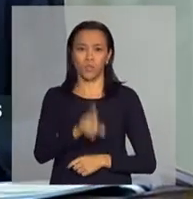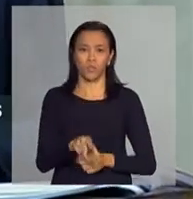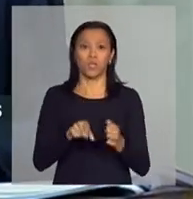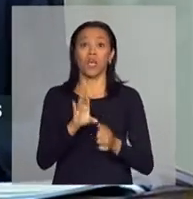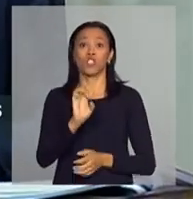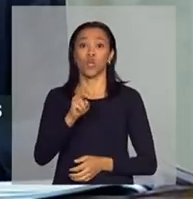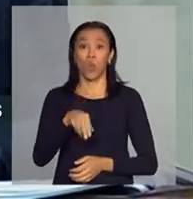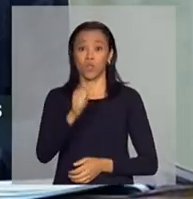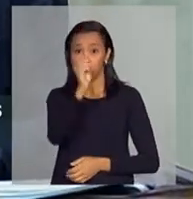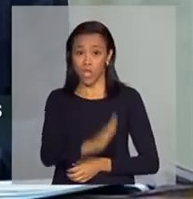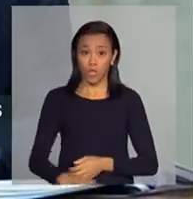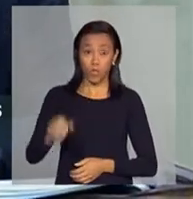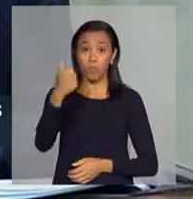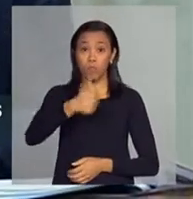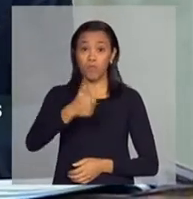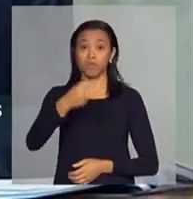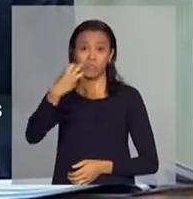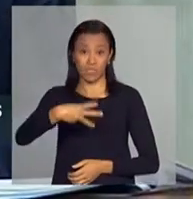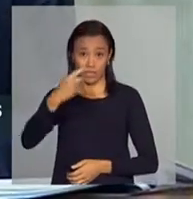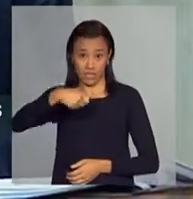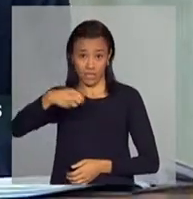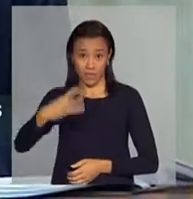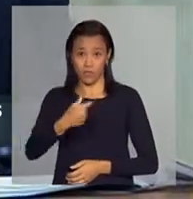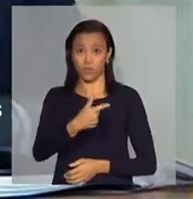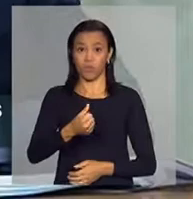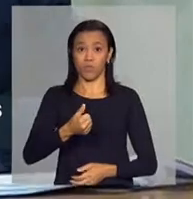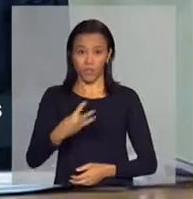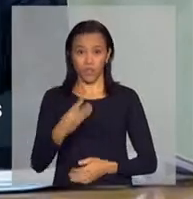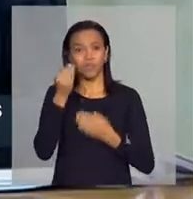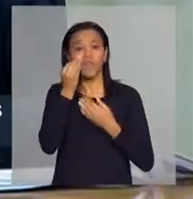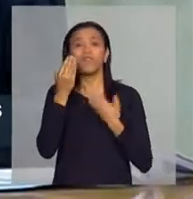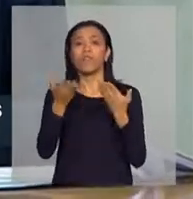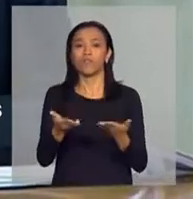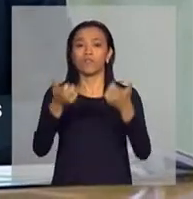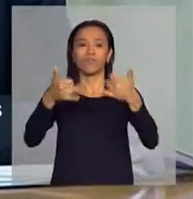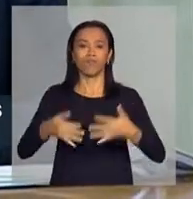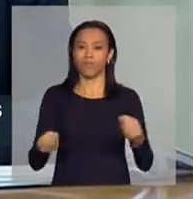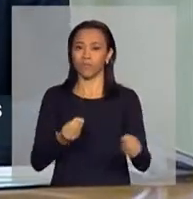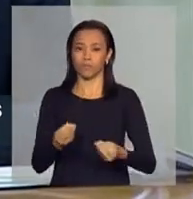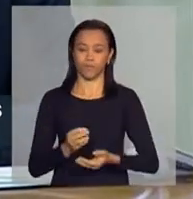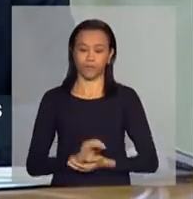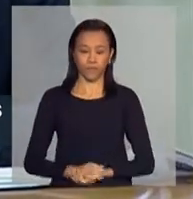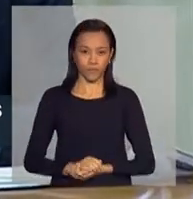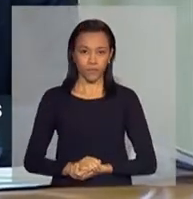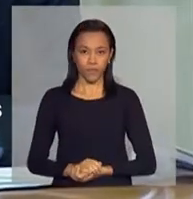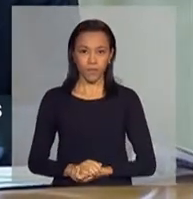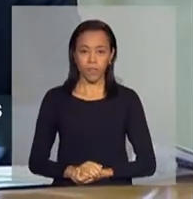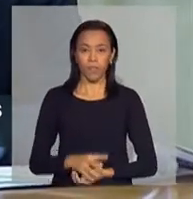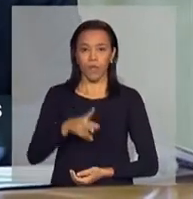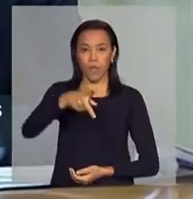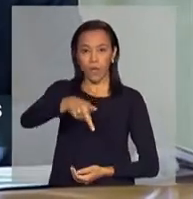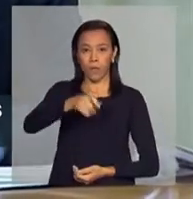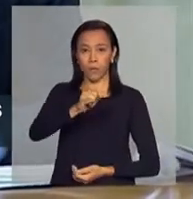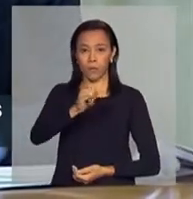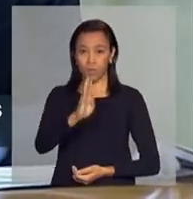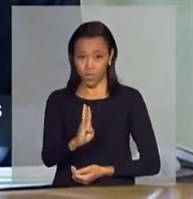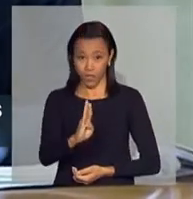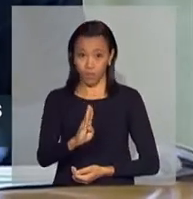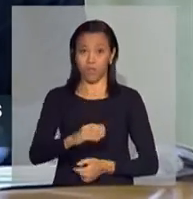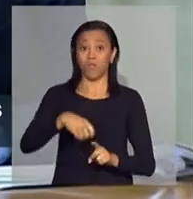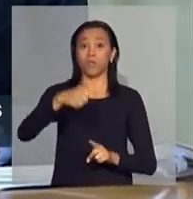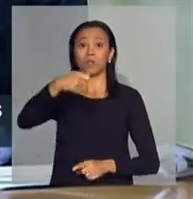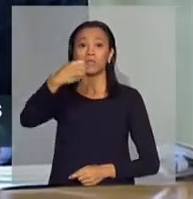das contas nacionais do primeiro trimestre de 2013 acompanha do primeiro trimestre de